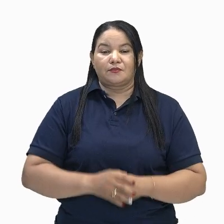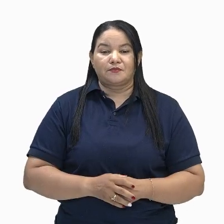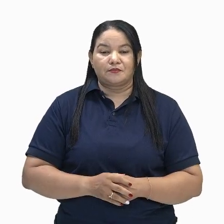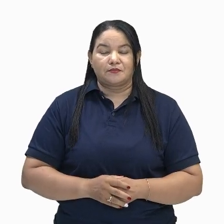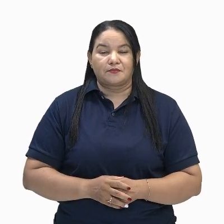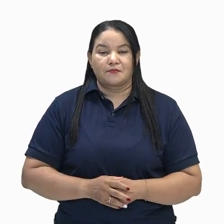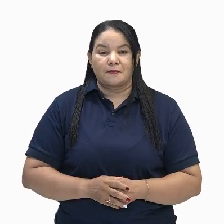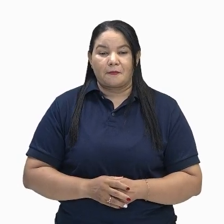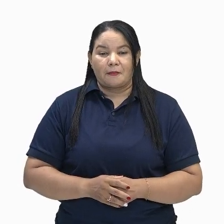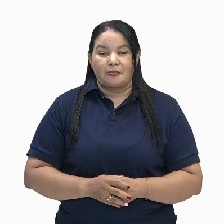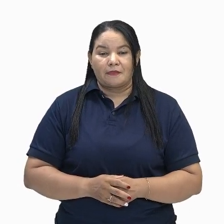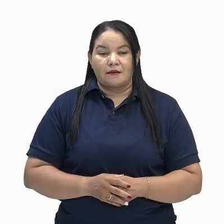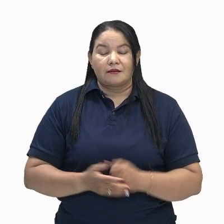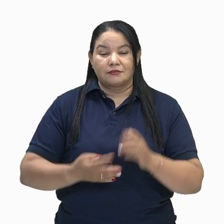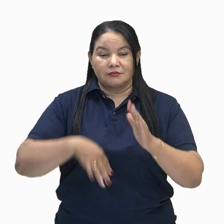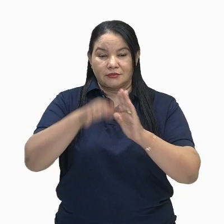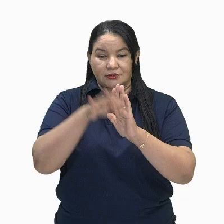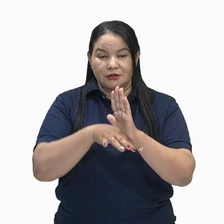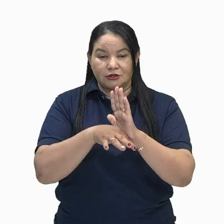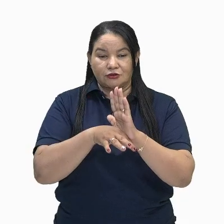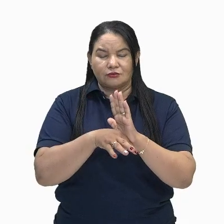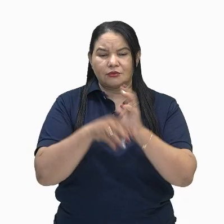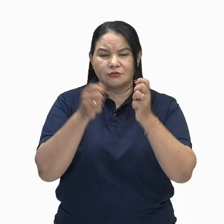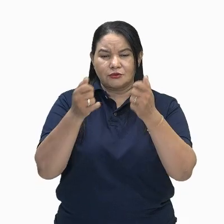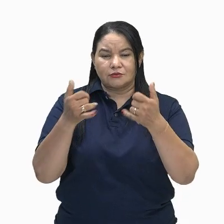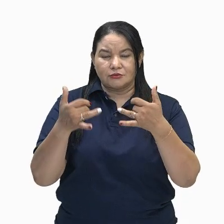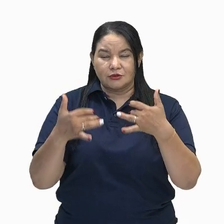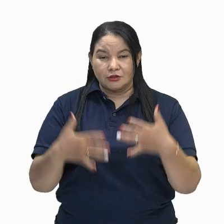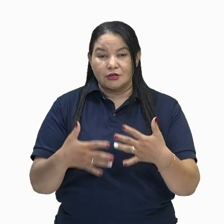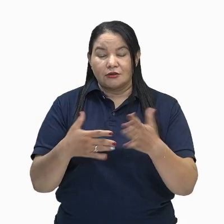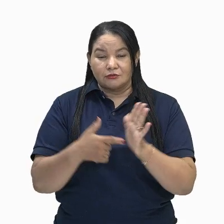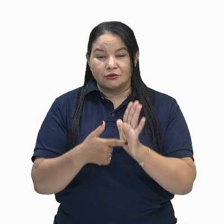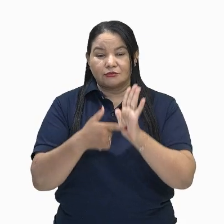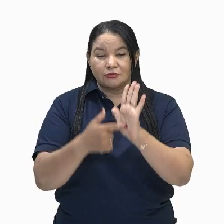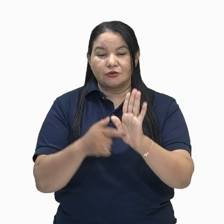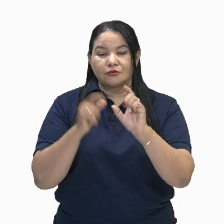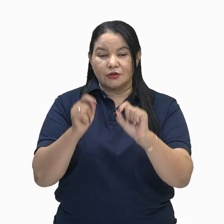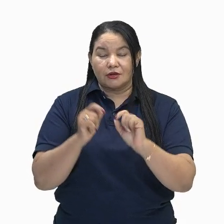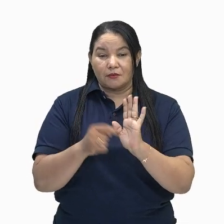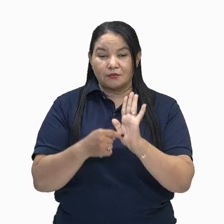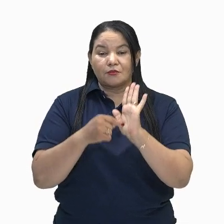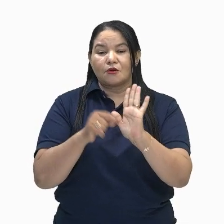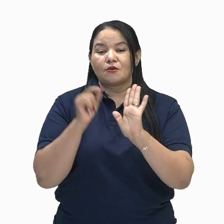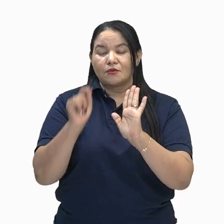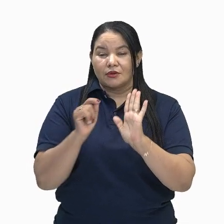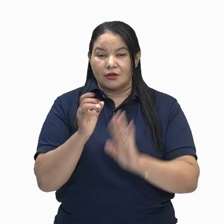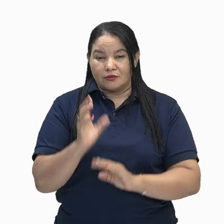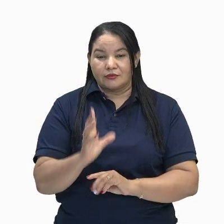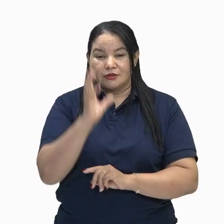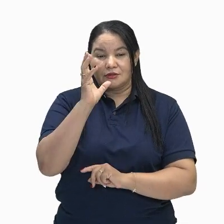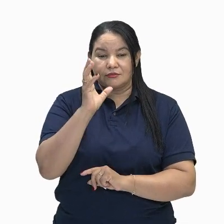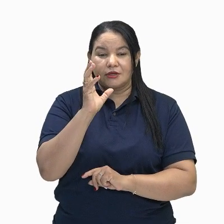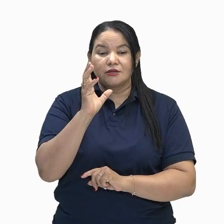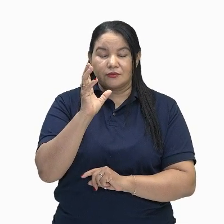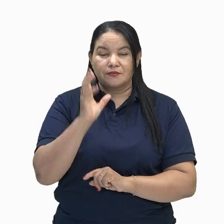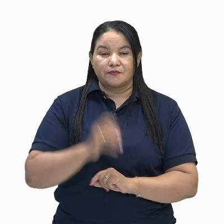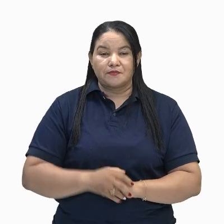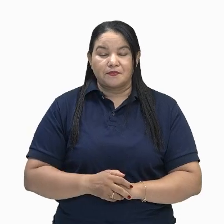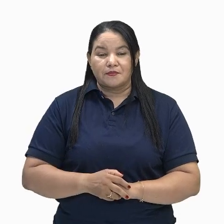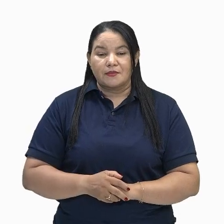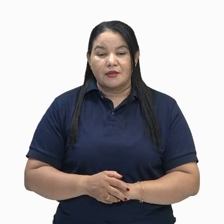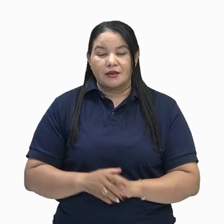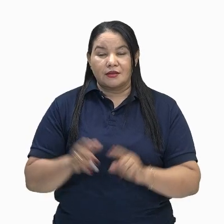Os textos dissertativo expositivo, ele expõe um fato, um acontecimento, né?